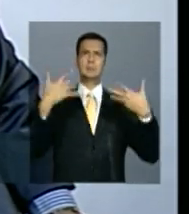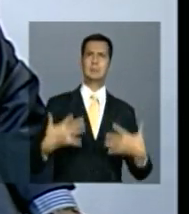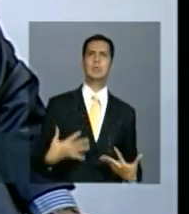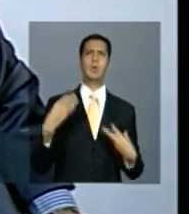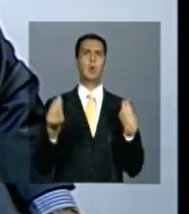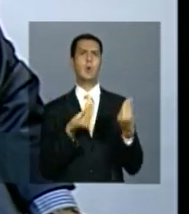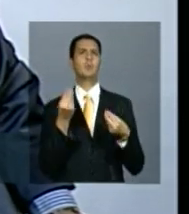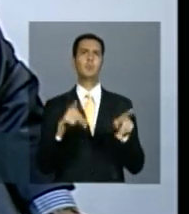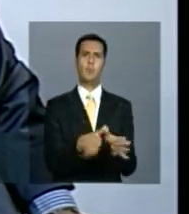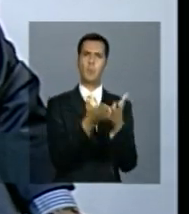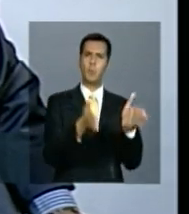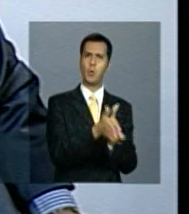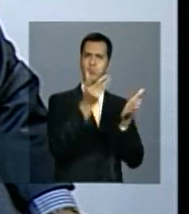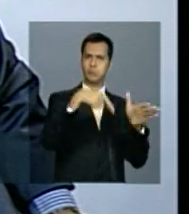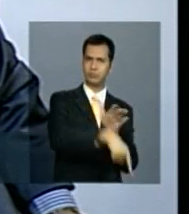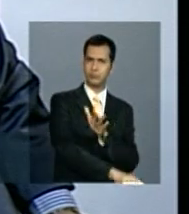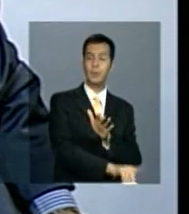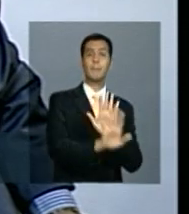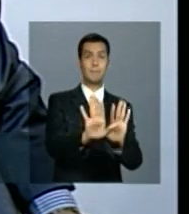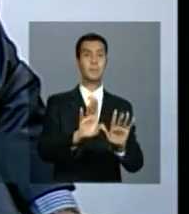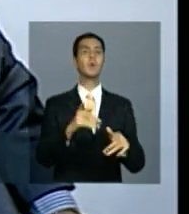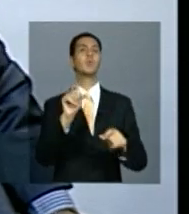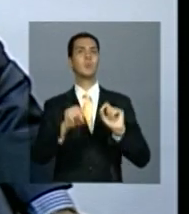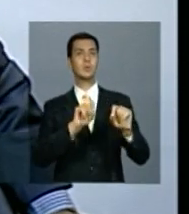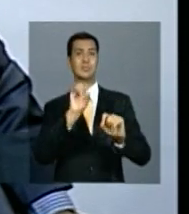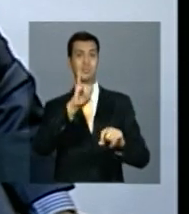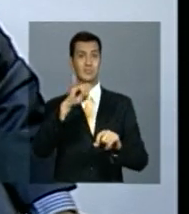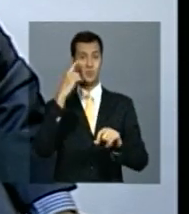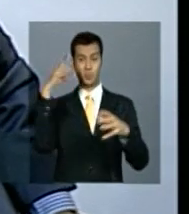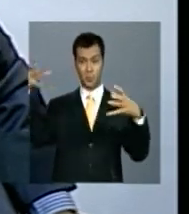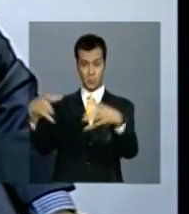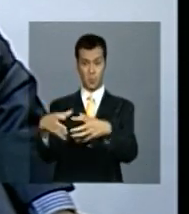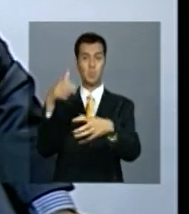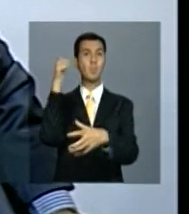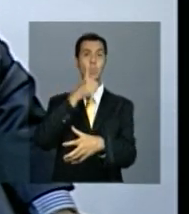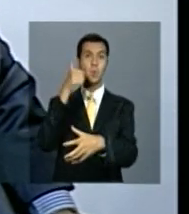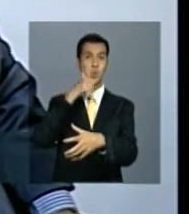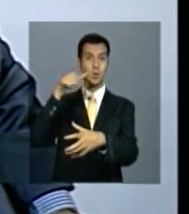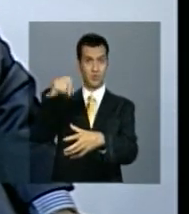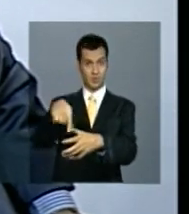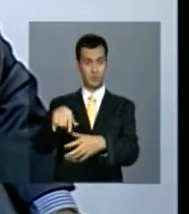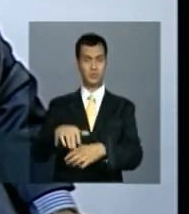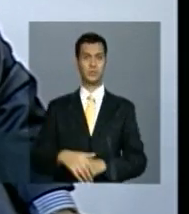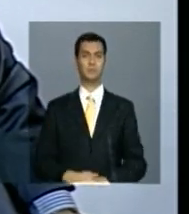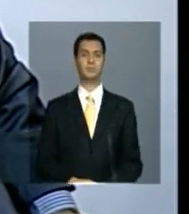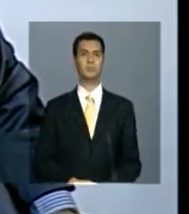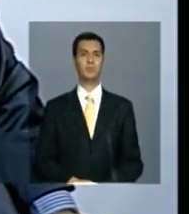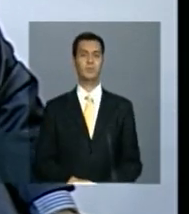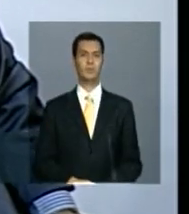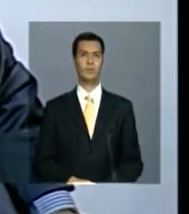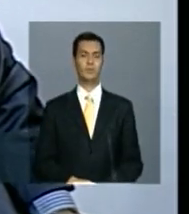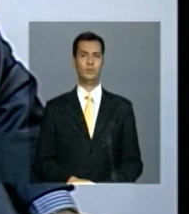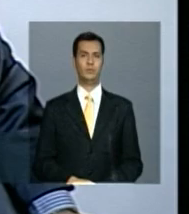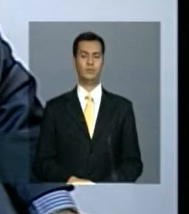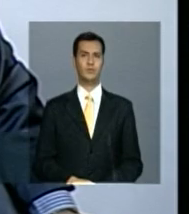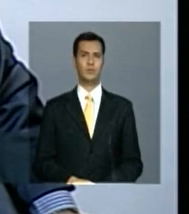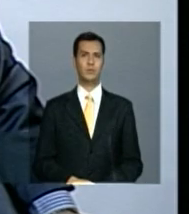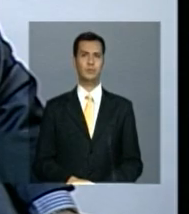importante dizer que quando a gente vai para o público feminino quando vai para a o público